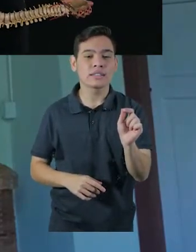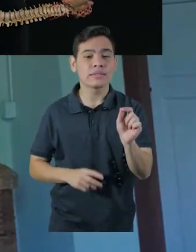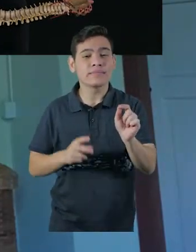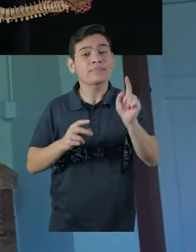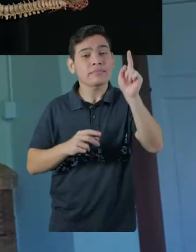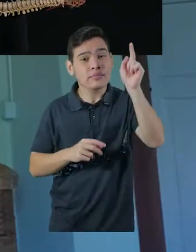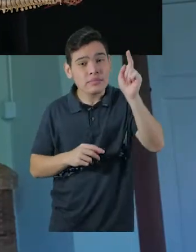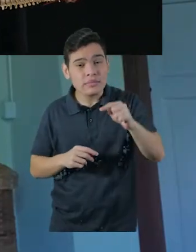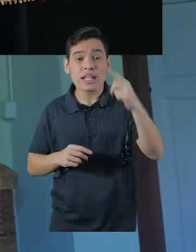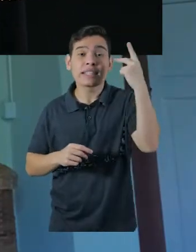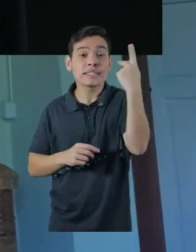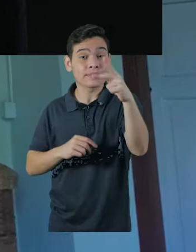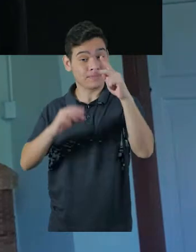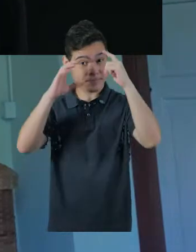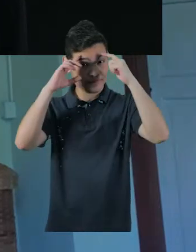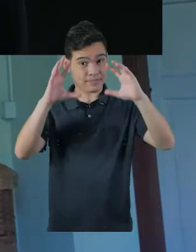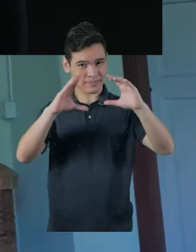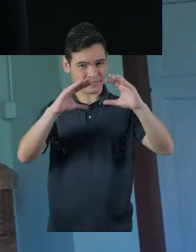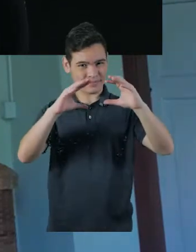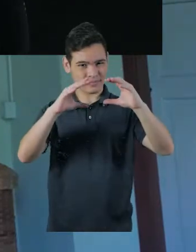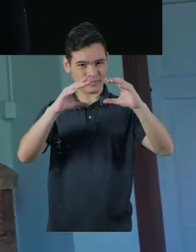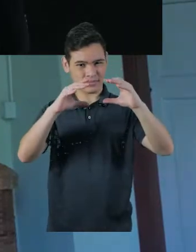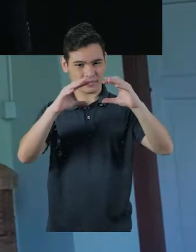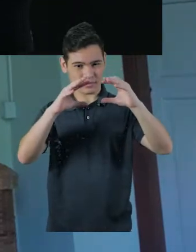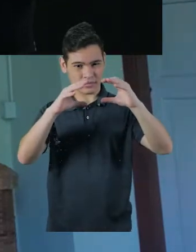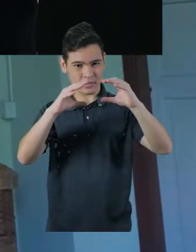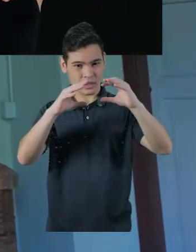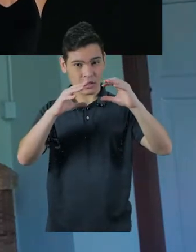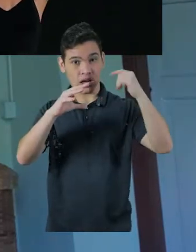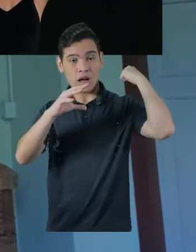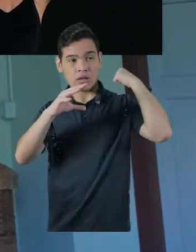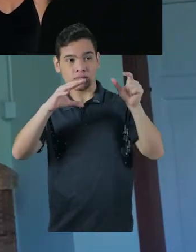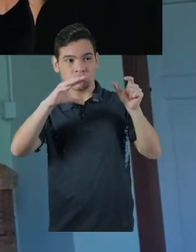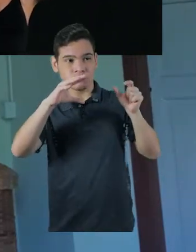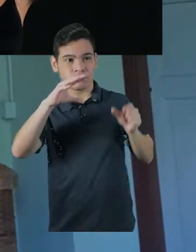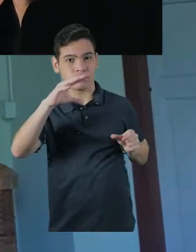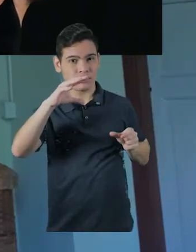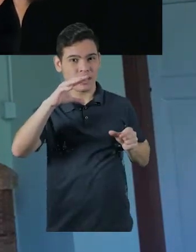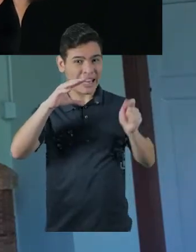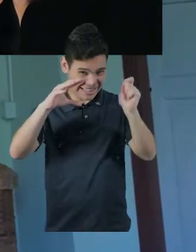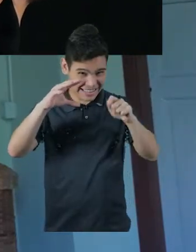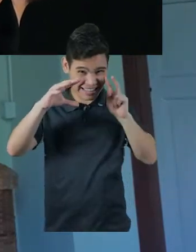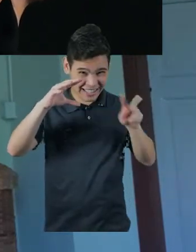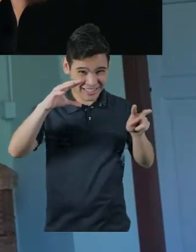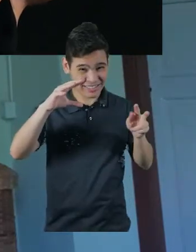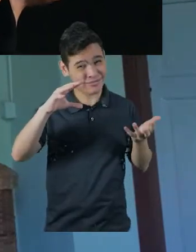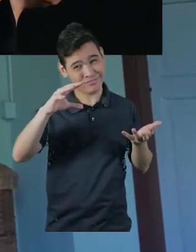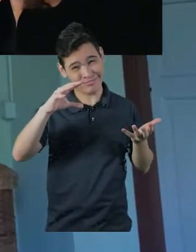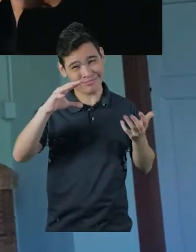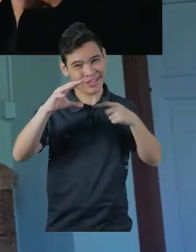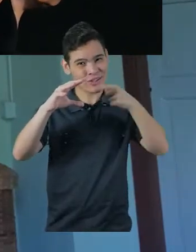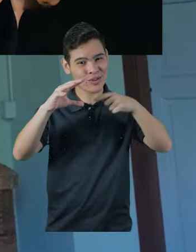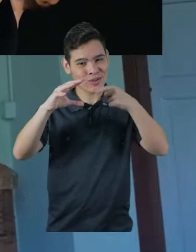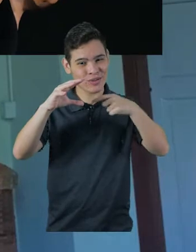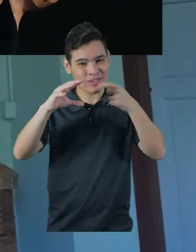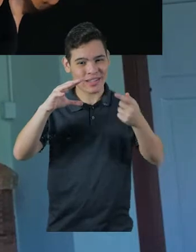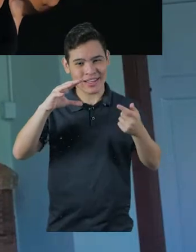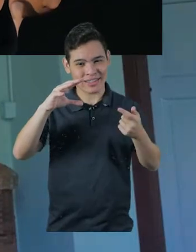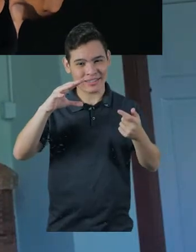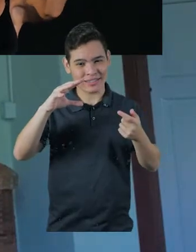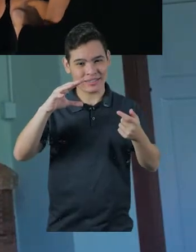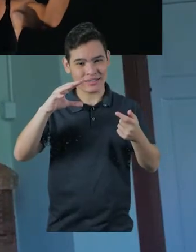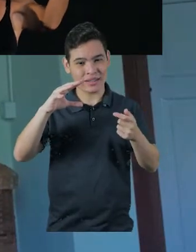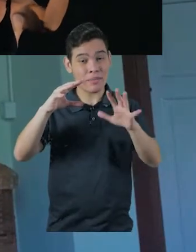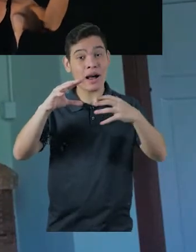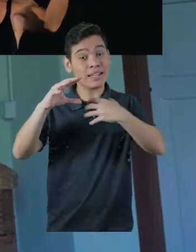é trazer consciência, ampliar a consciência dessa parte do corpo que a gente não vê, que justamente é uma espécie